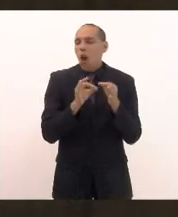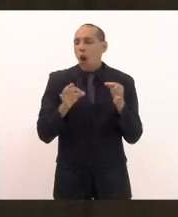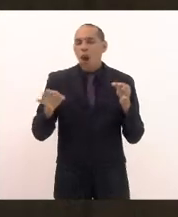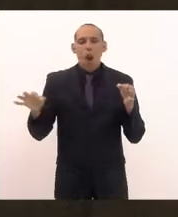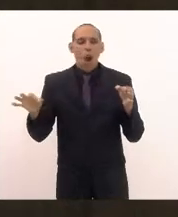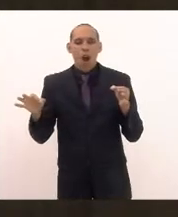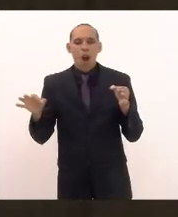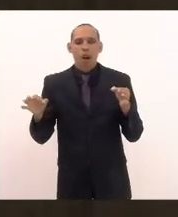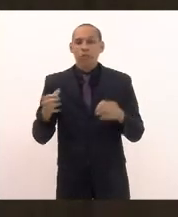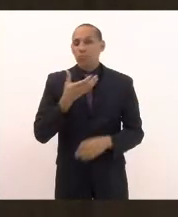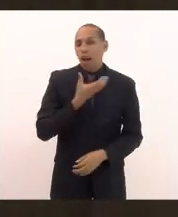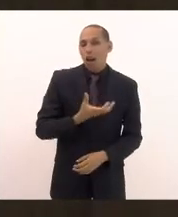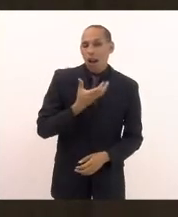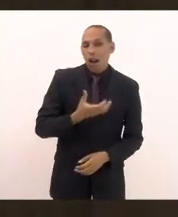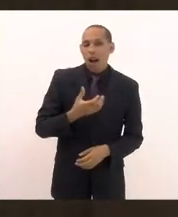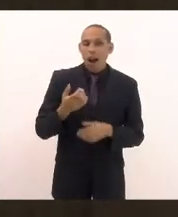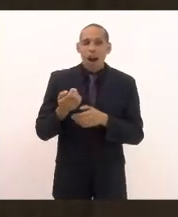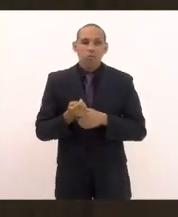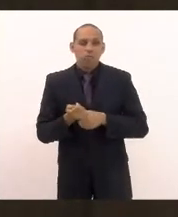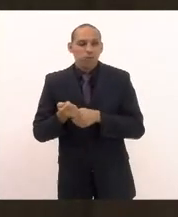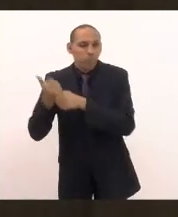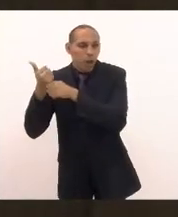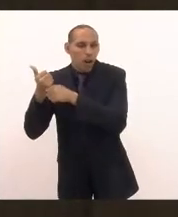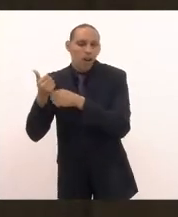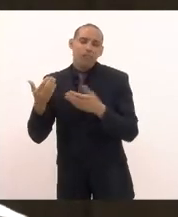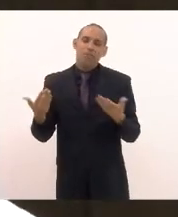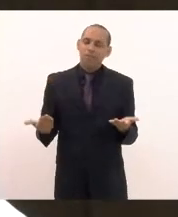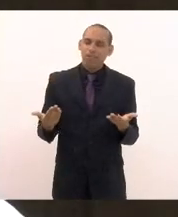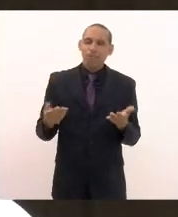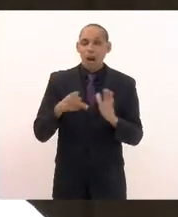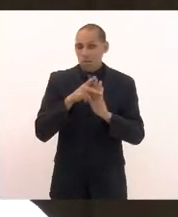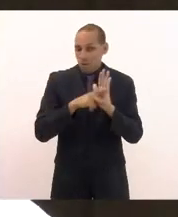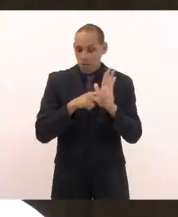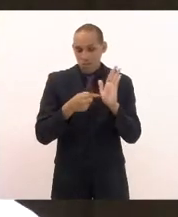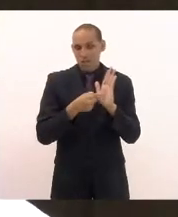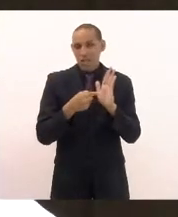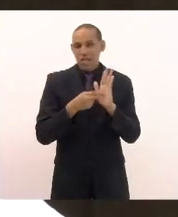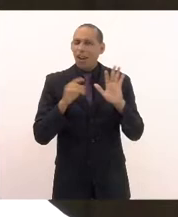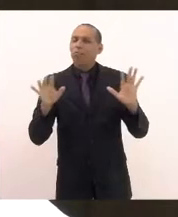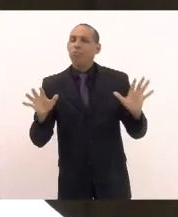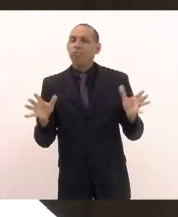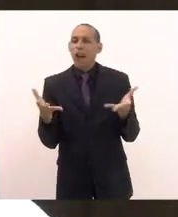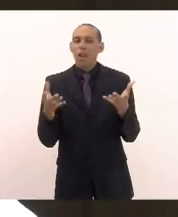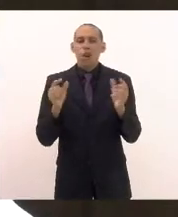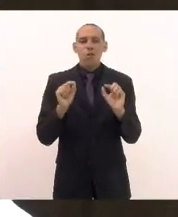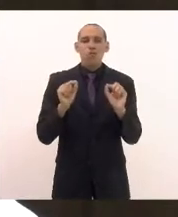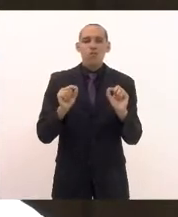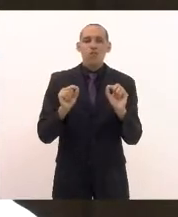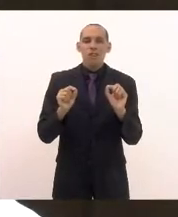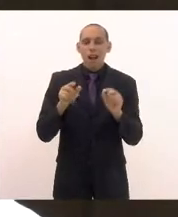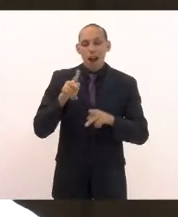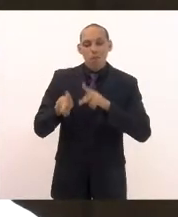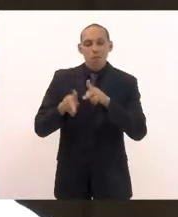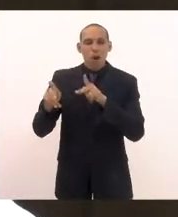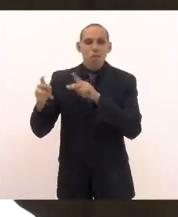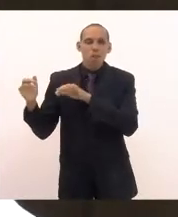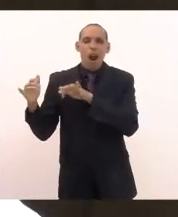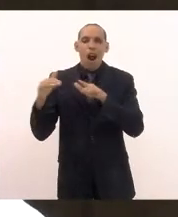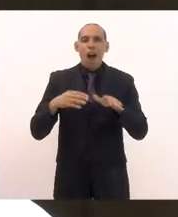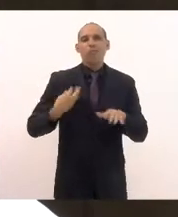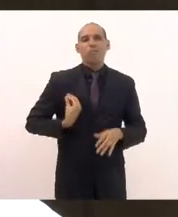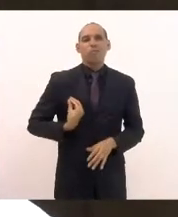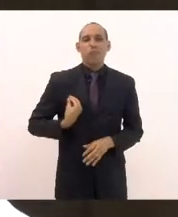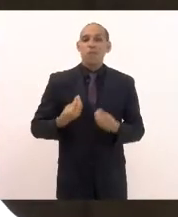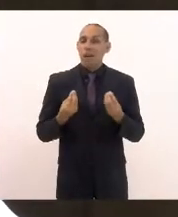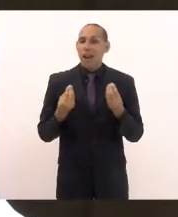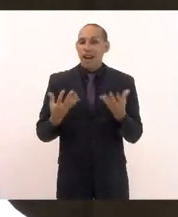próximo ao Natal e Ano Novo. Então, esse projeto visa a incentivar a participação popular, pois, através da participação